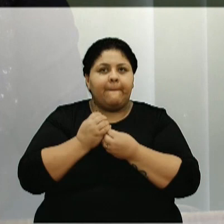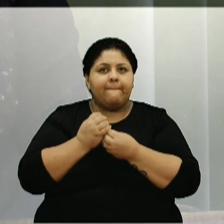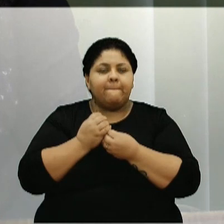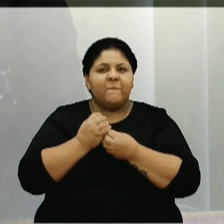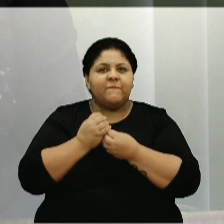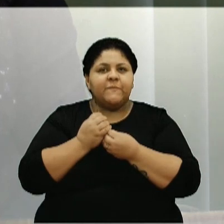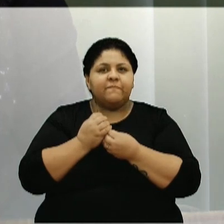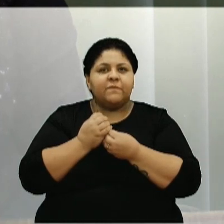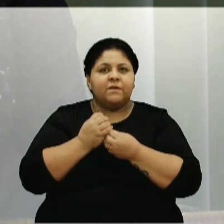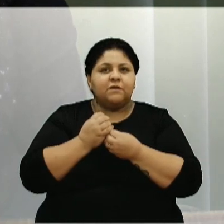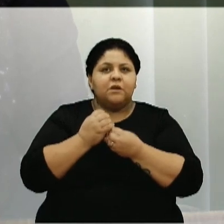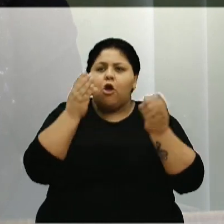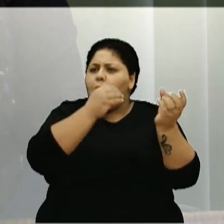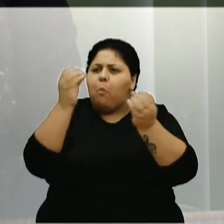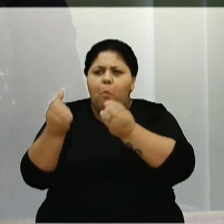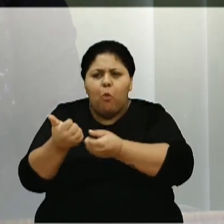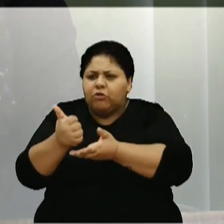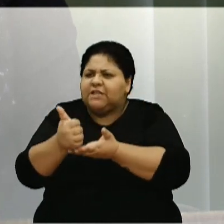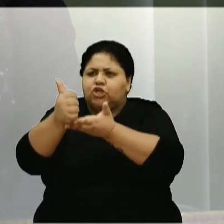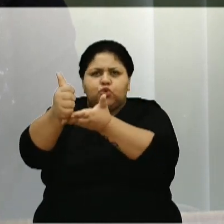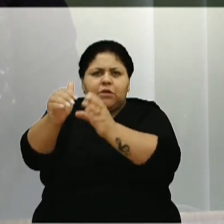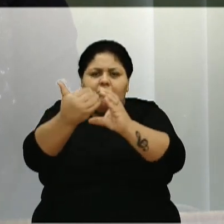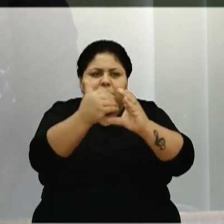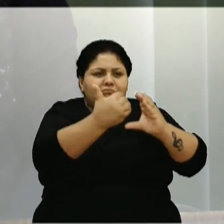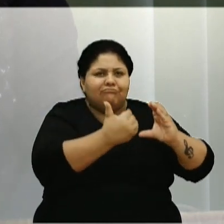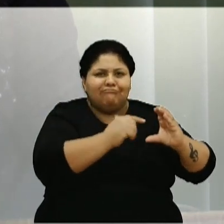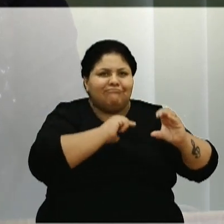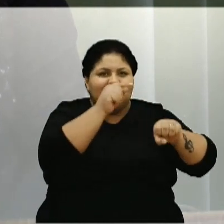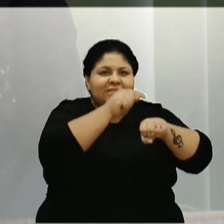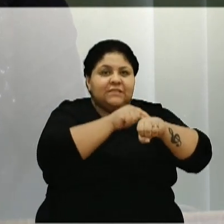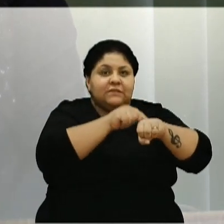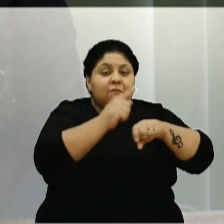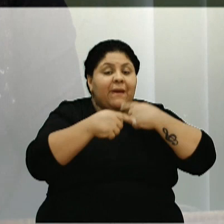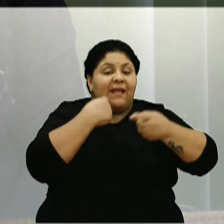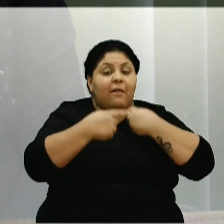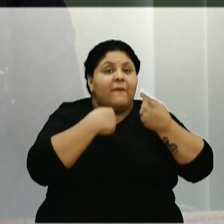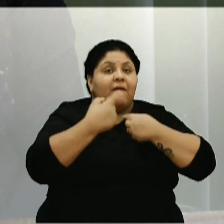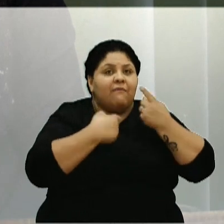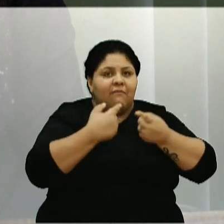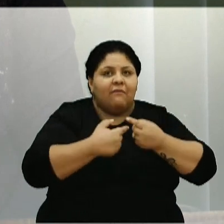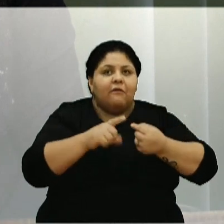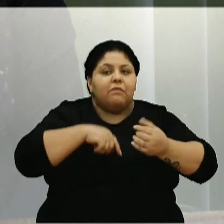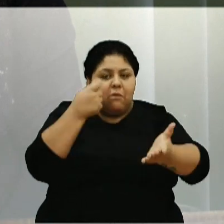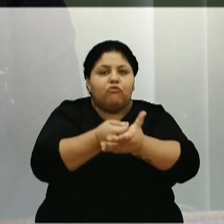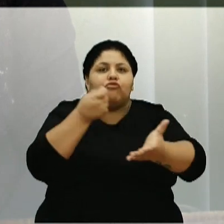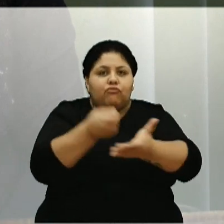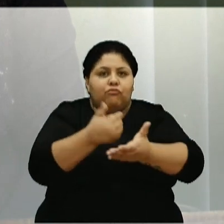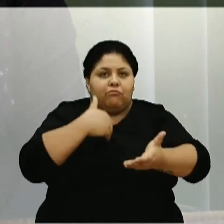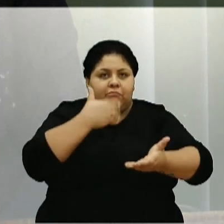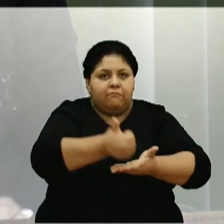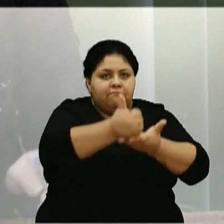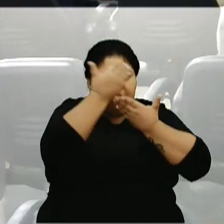diante de tanta colaboração que a gente está recebendo, nós não temos tempo para se queixar. Nós temos que ir à luta. E pode contar comigo.